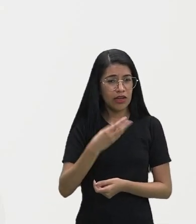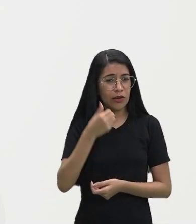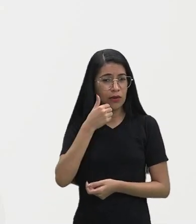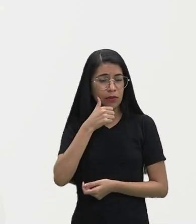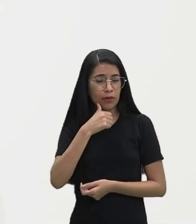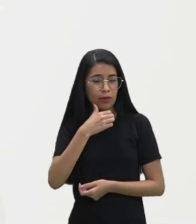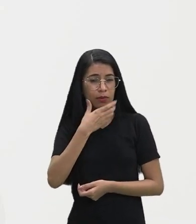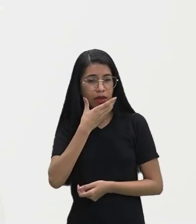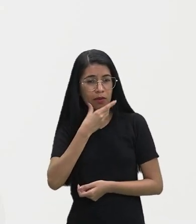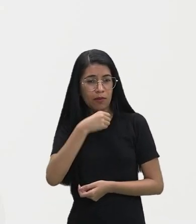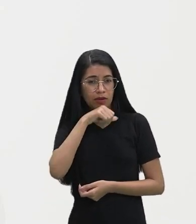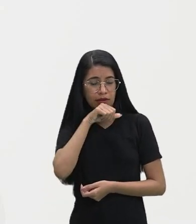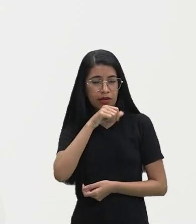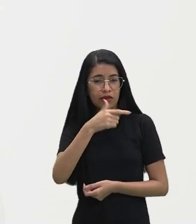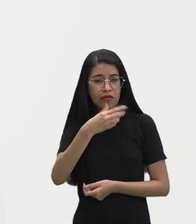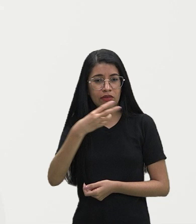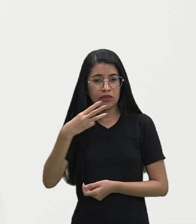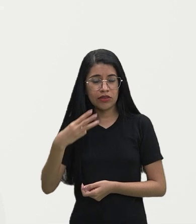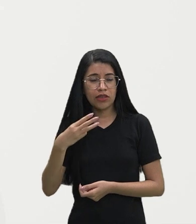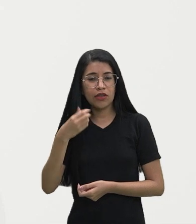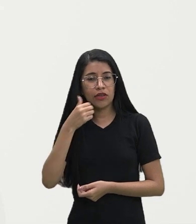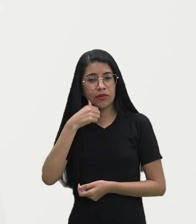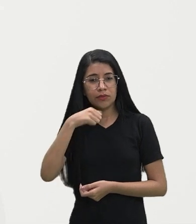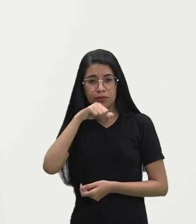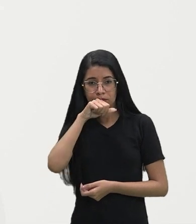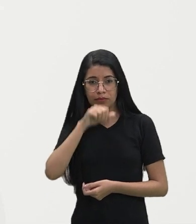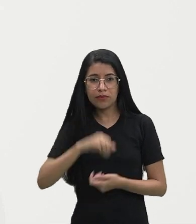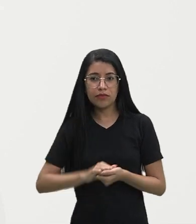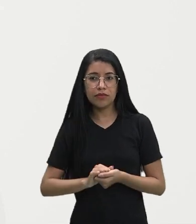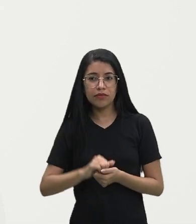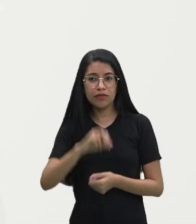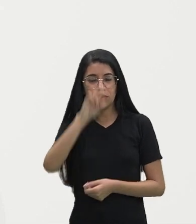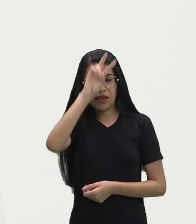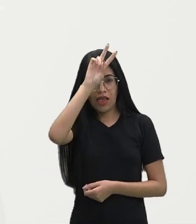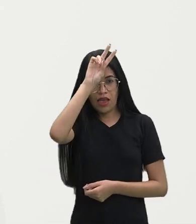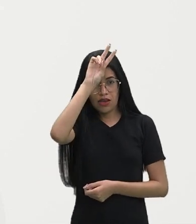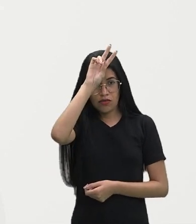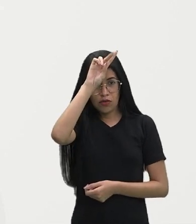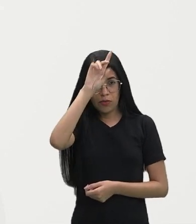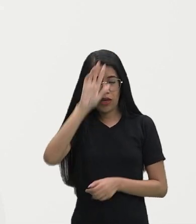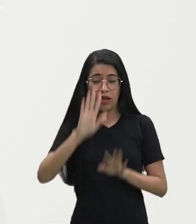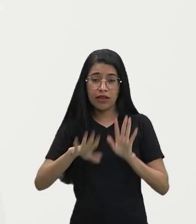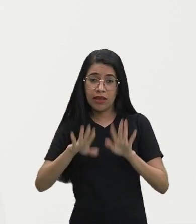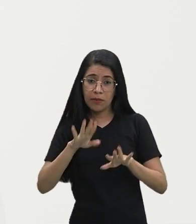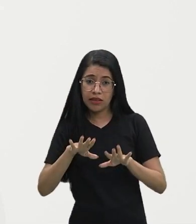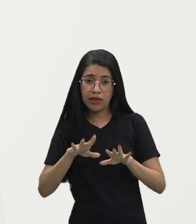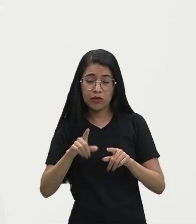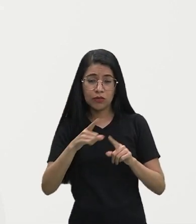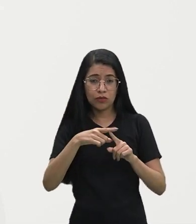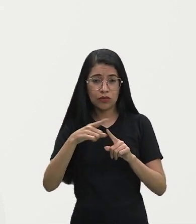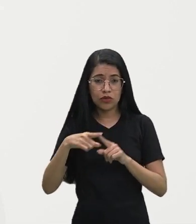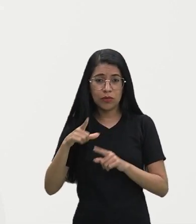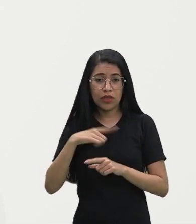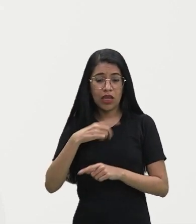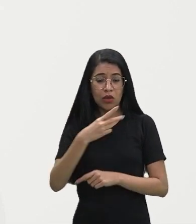e 23 de mamãe. As formigas, gente, dependendo da espécie, elas têm entre